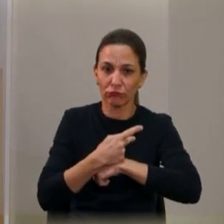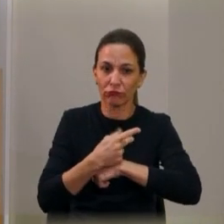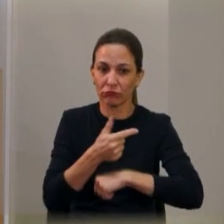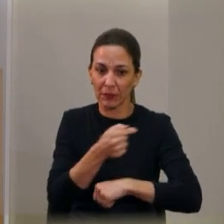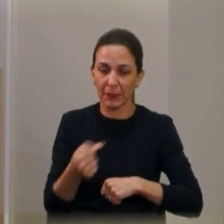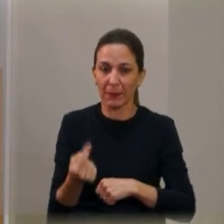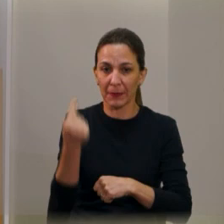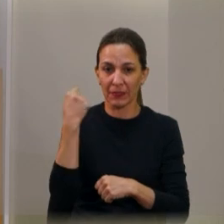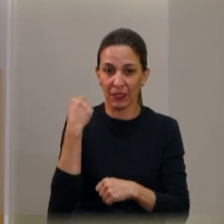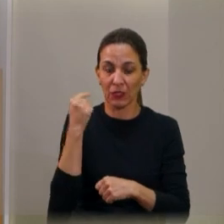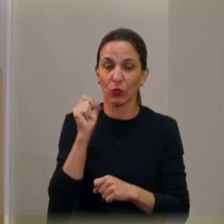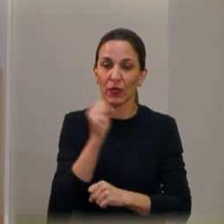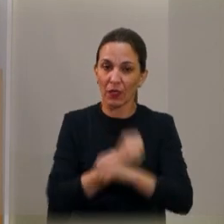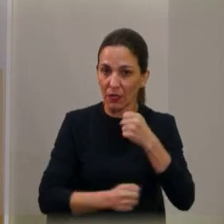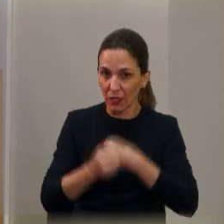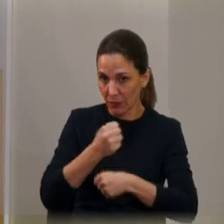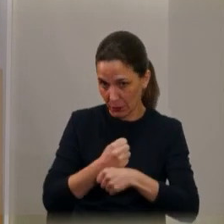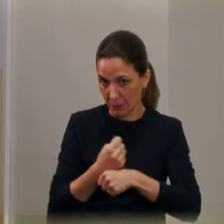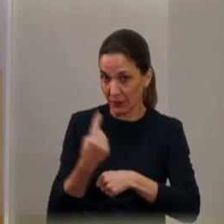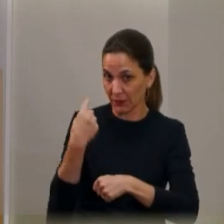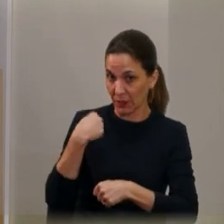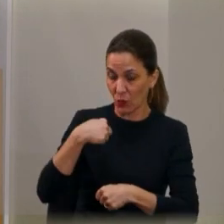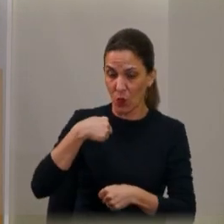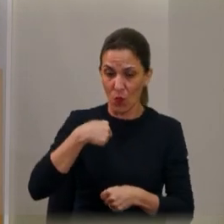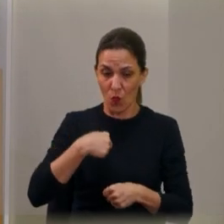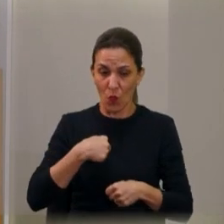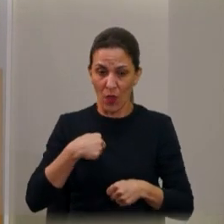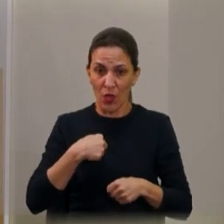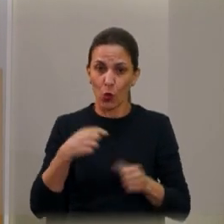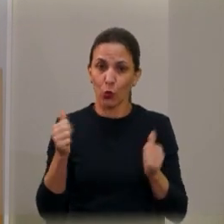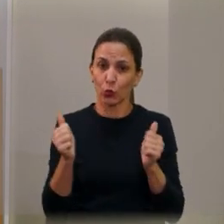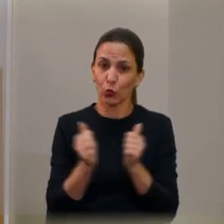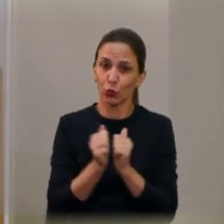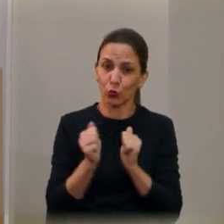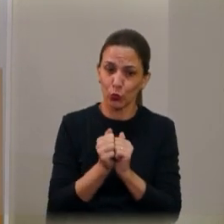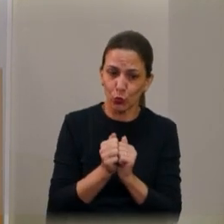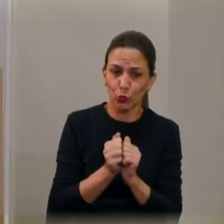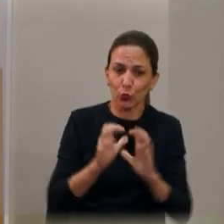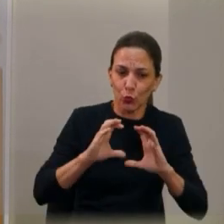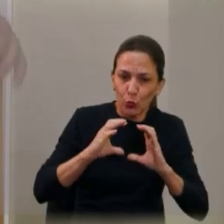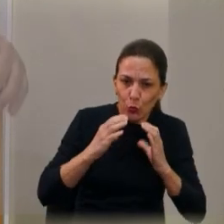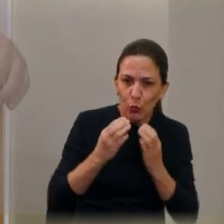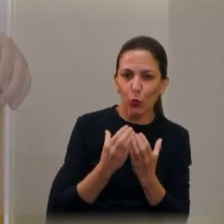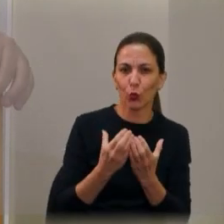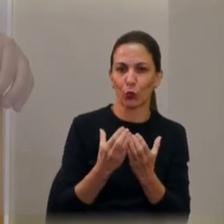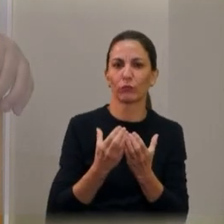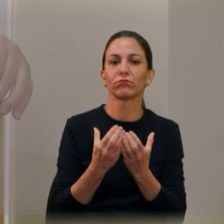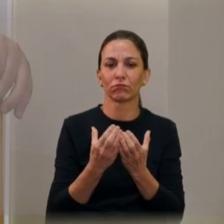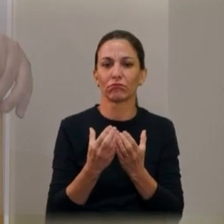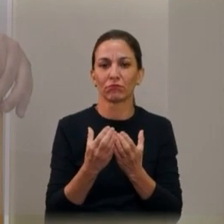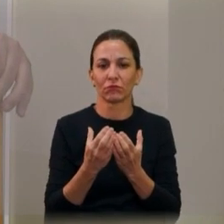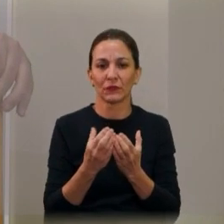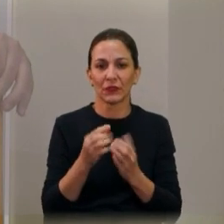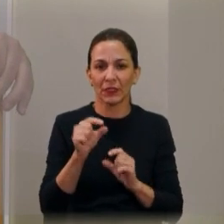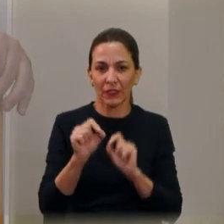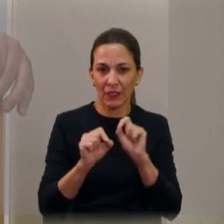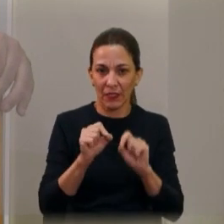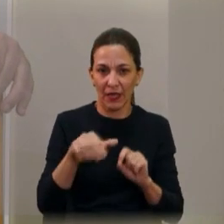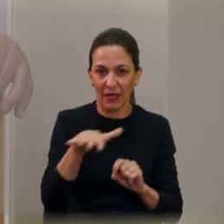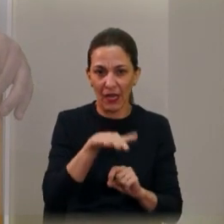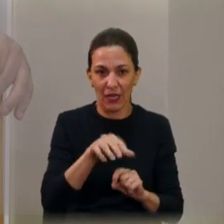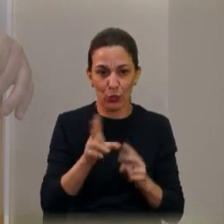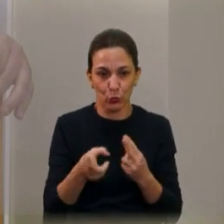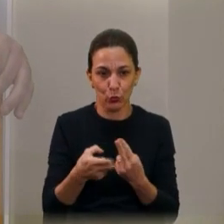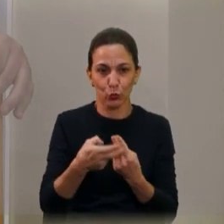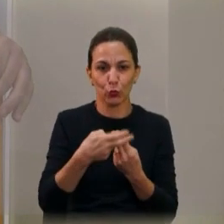no ano passado eu travei uma batalha importante junto com a categoria que é fundamental na construção diária do